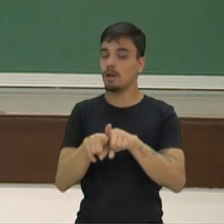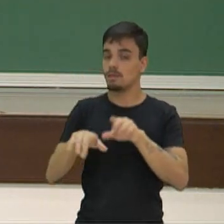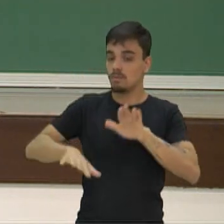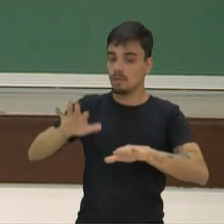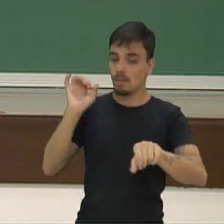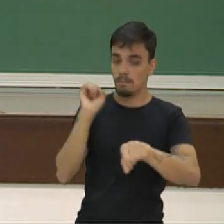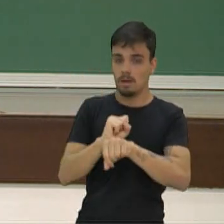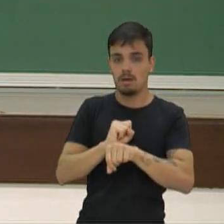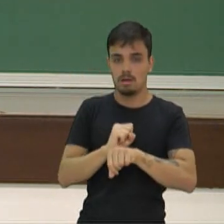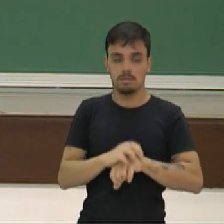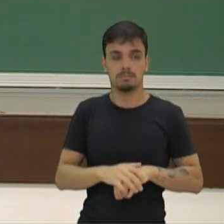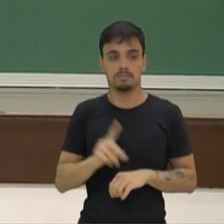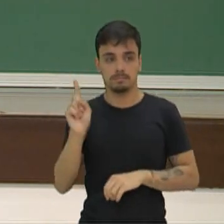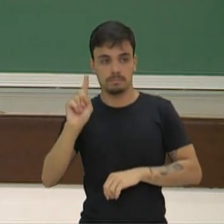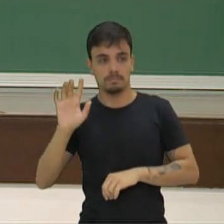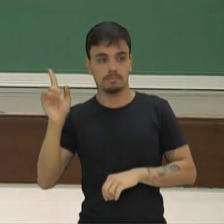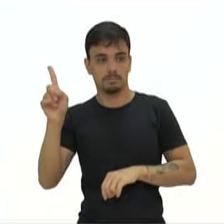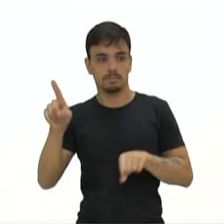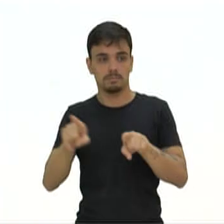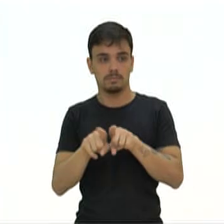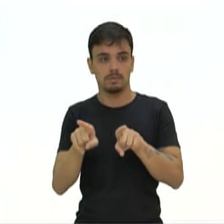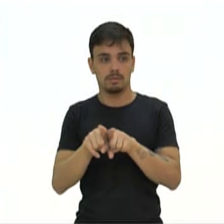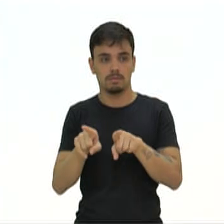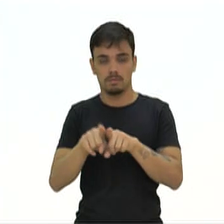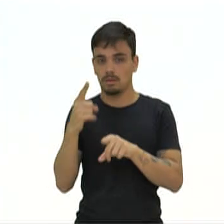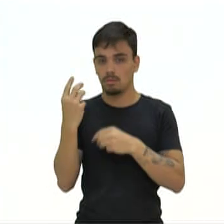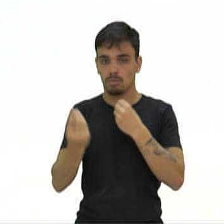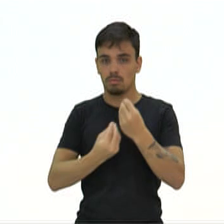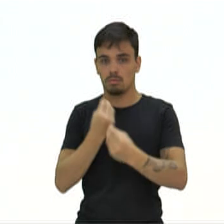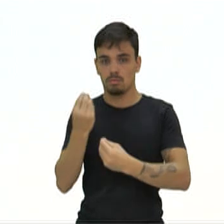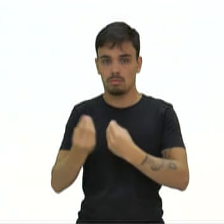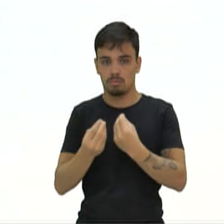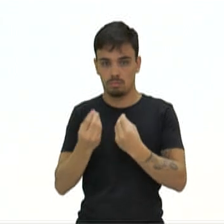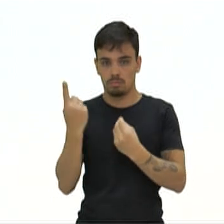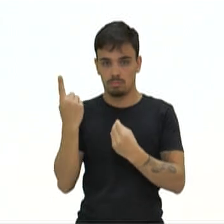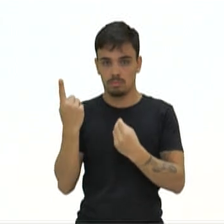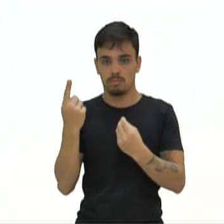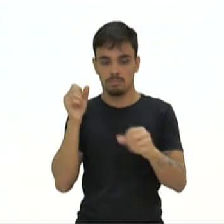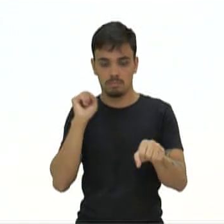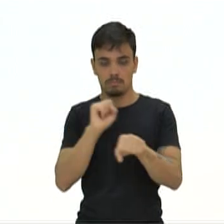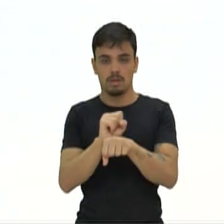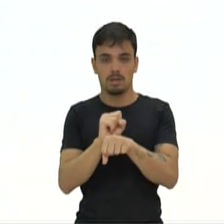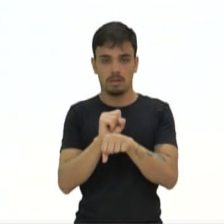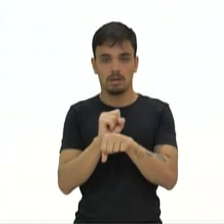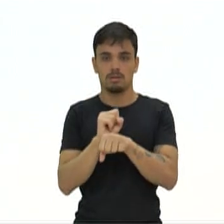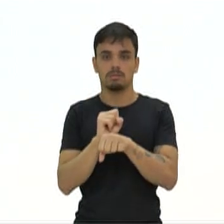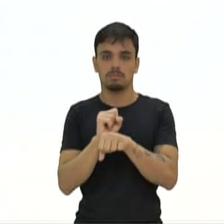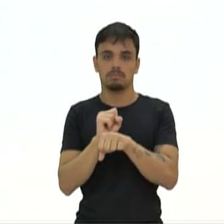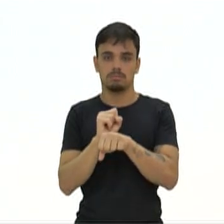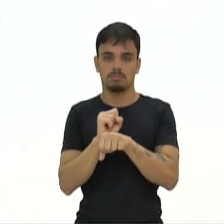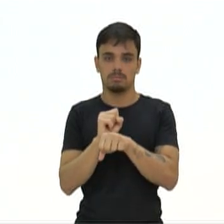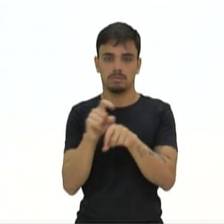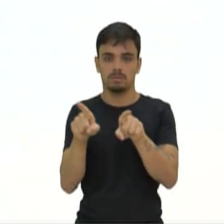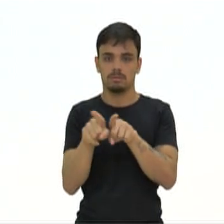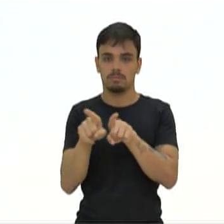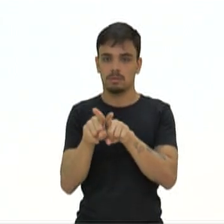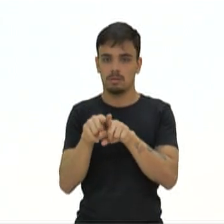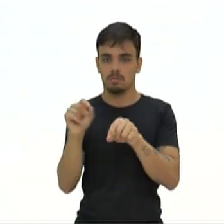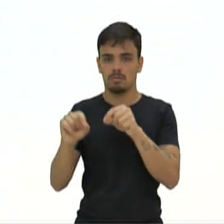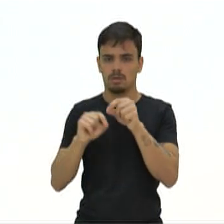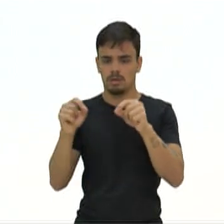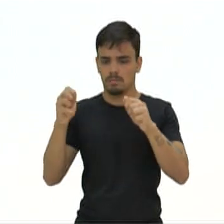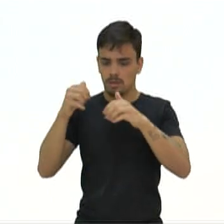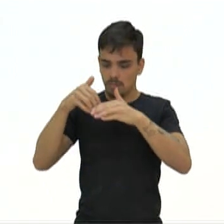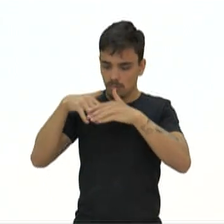parar. Neste caso aqui, você está vendo a água parada nesta curva de nível e infiltrando para que ela chegue lentamente